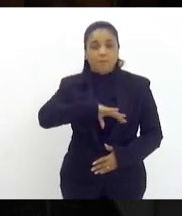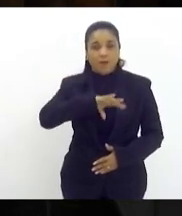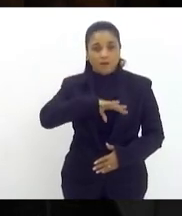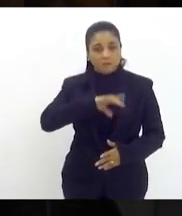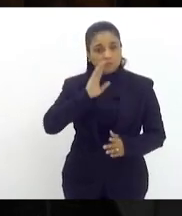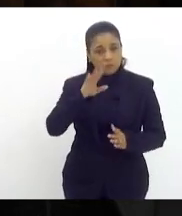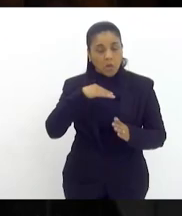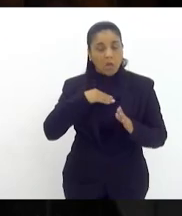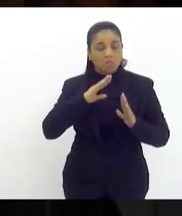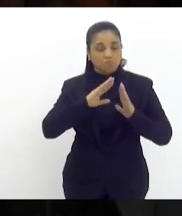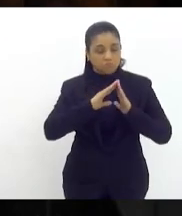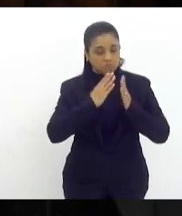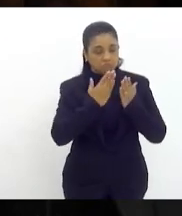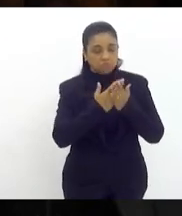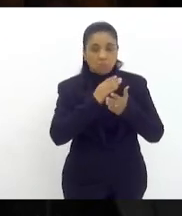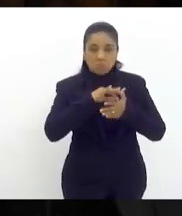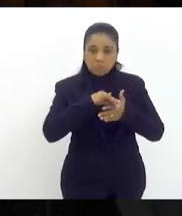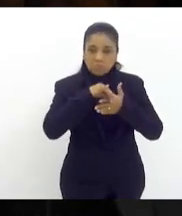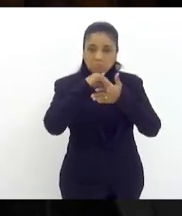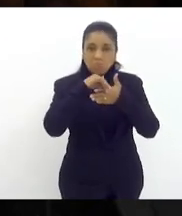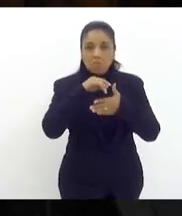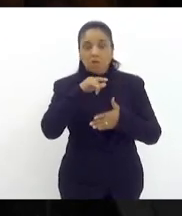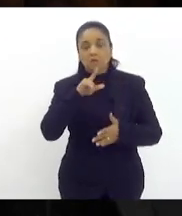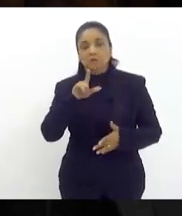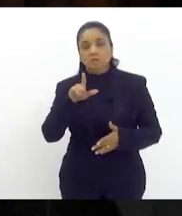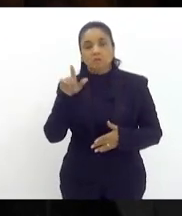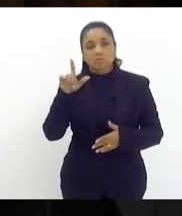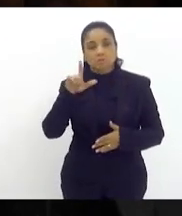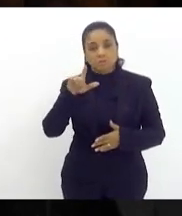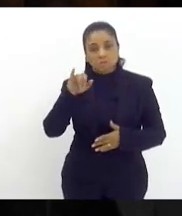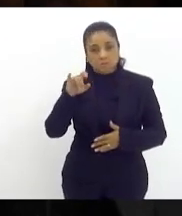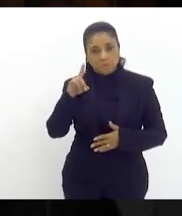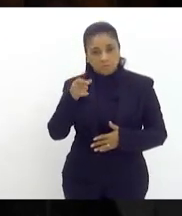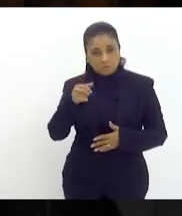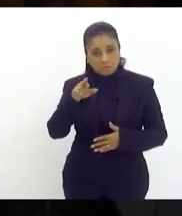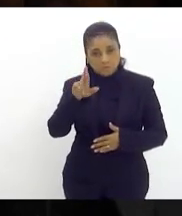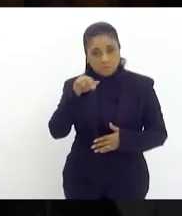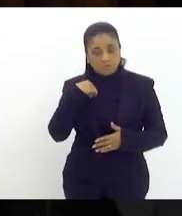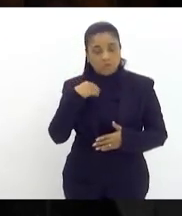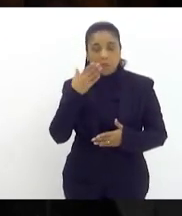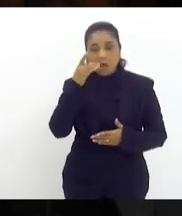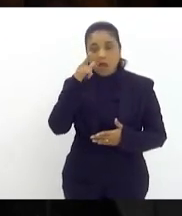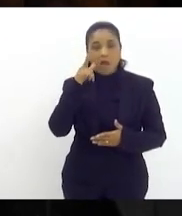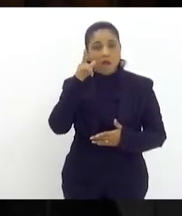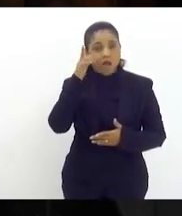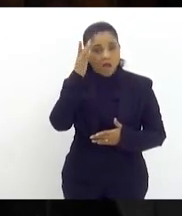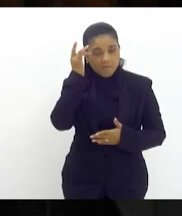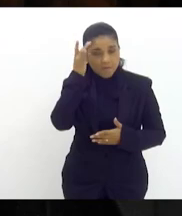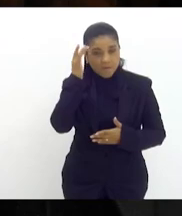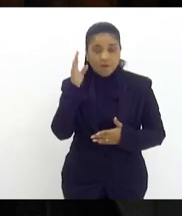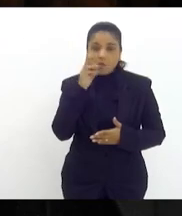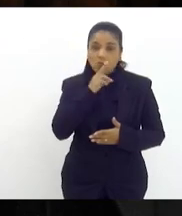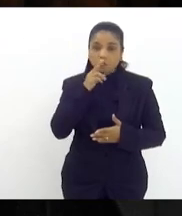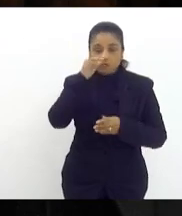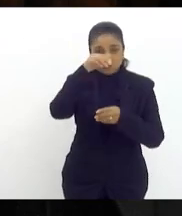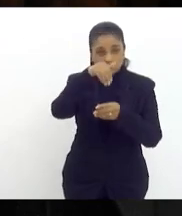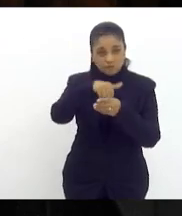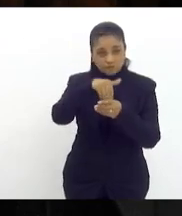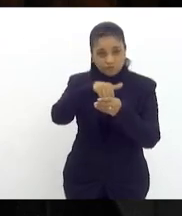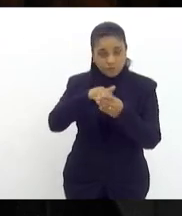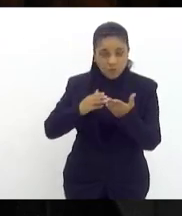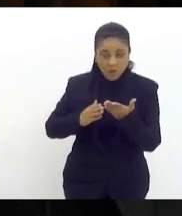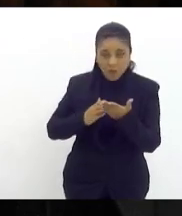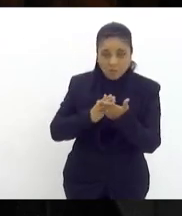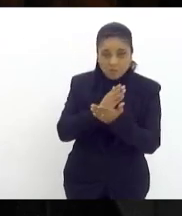líderes será votada possivelmente amanhã a urgência e aprovada